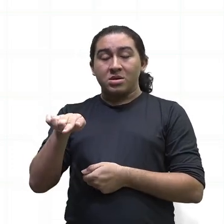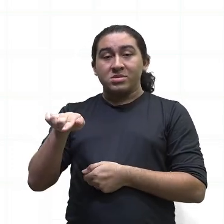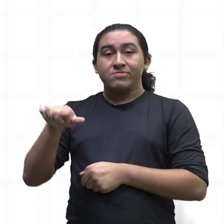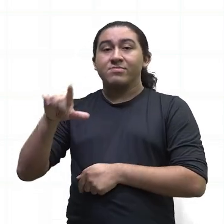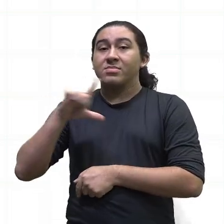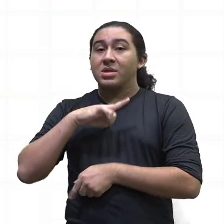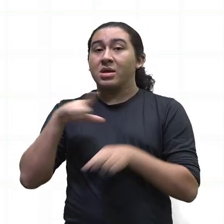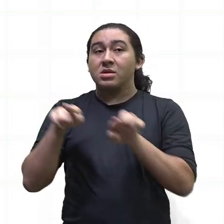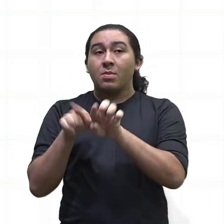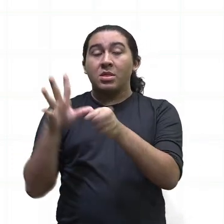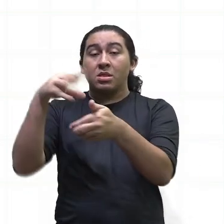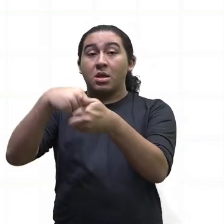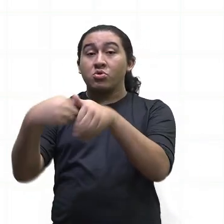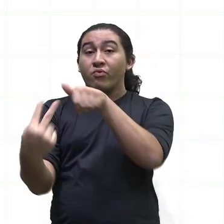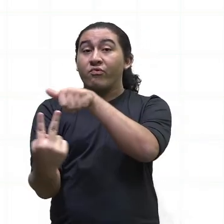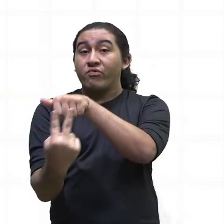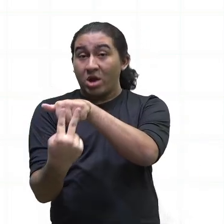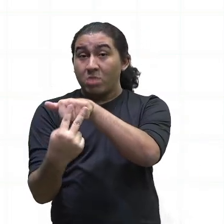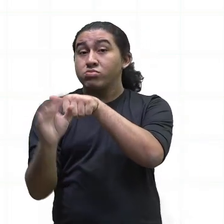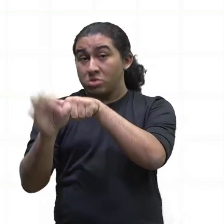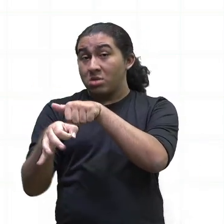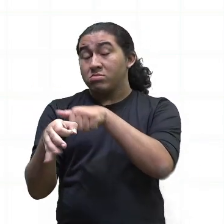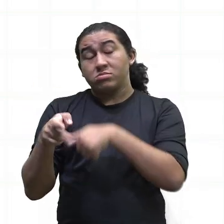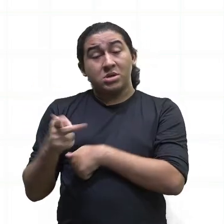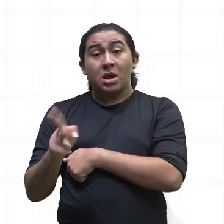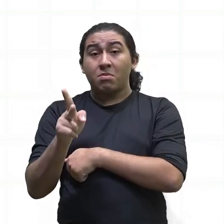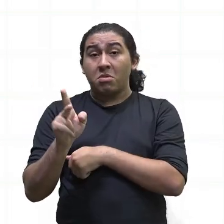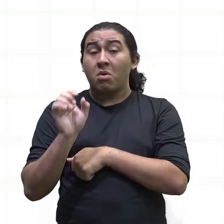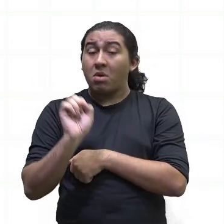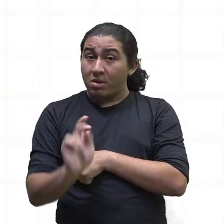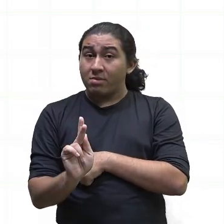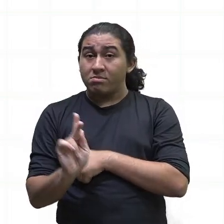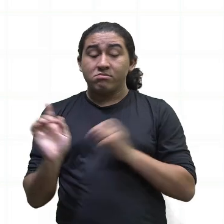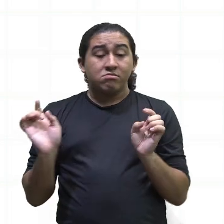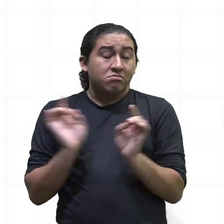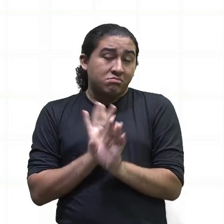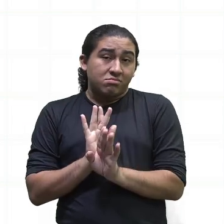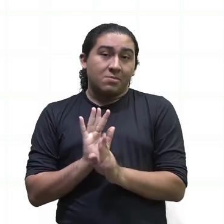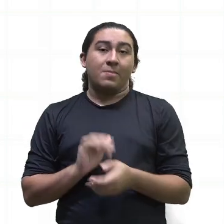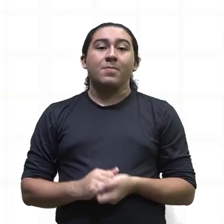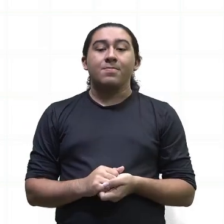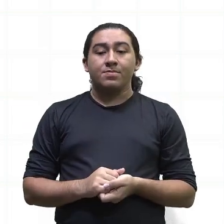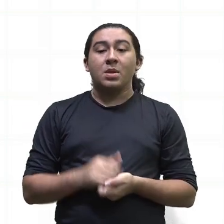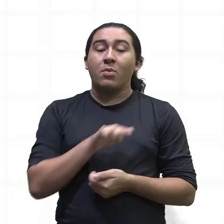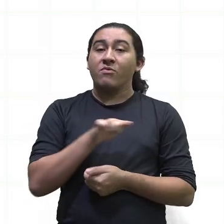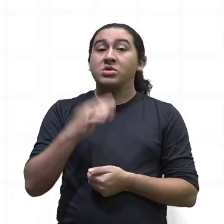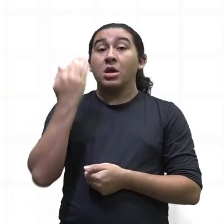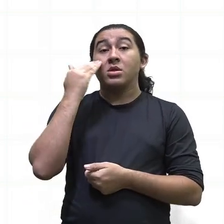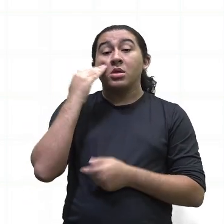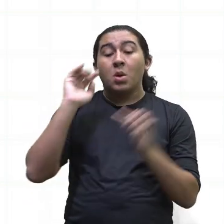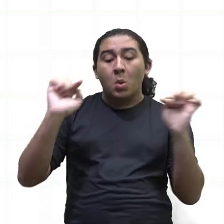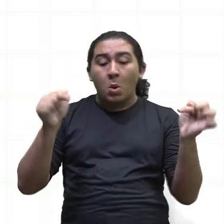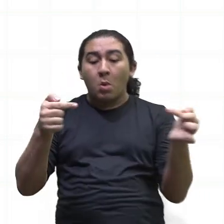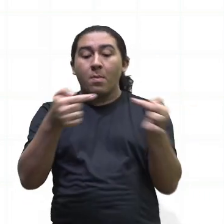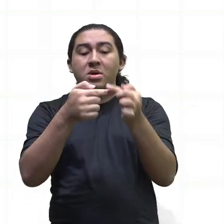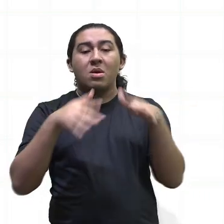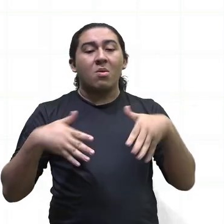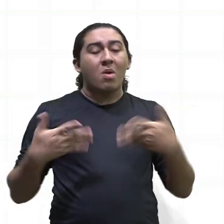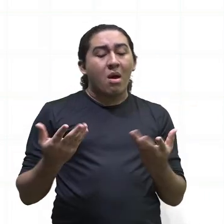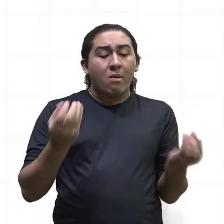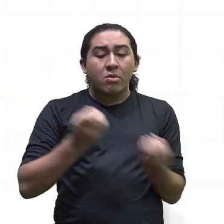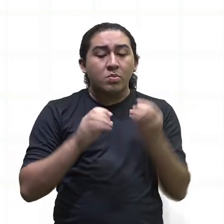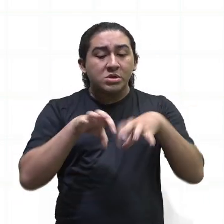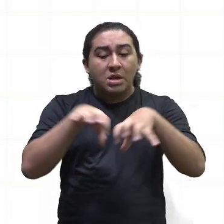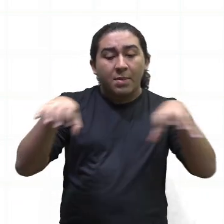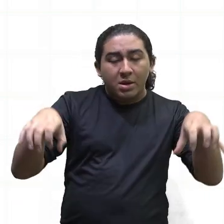ter um verbo. Vai ter verbo, tá bom? Então, só para vocês associarem o que é o sintagma nominal com o